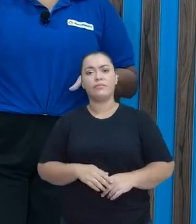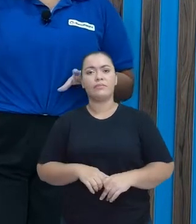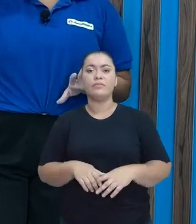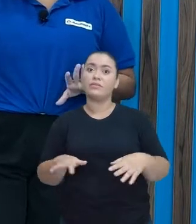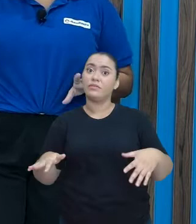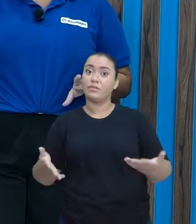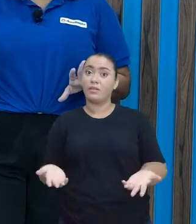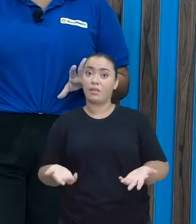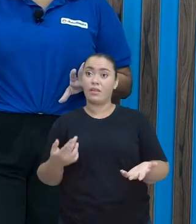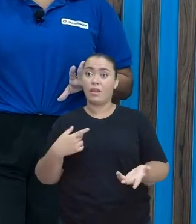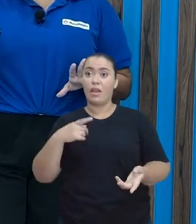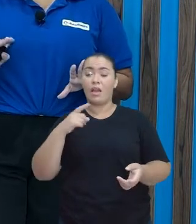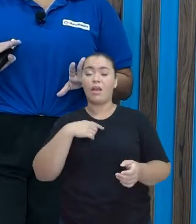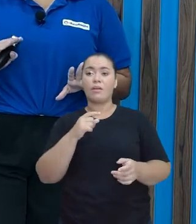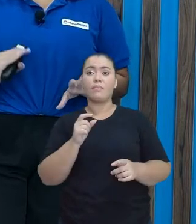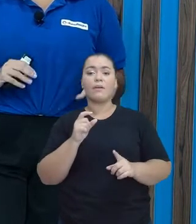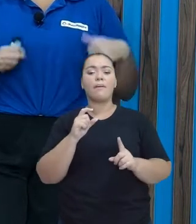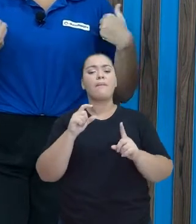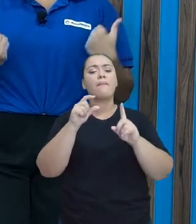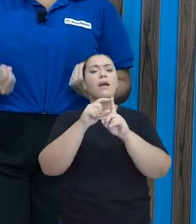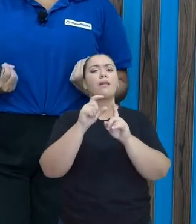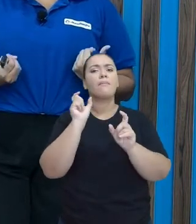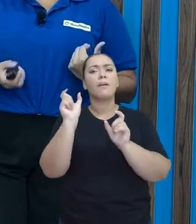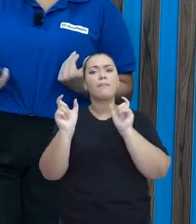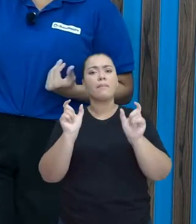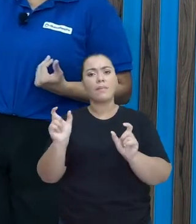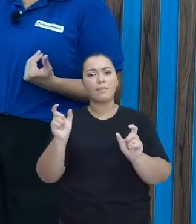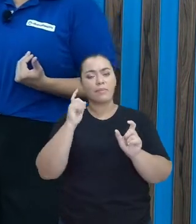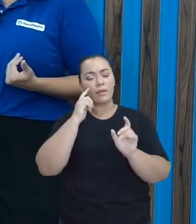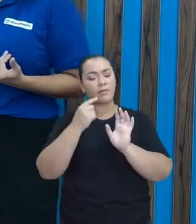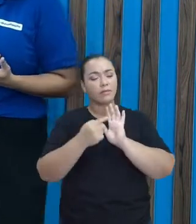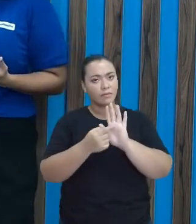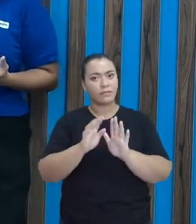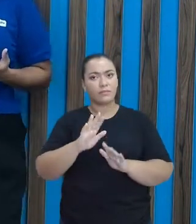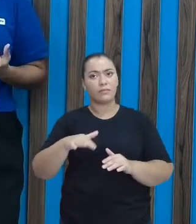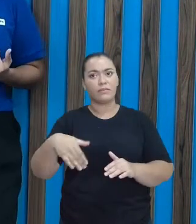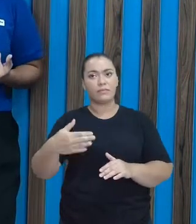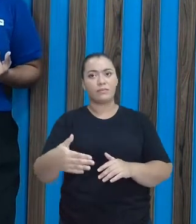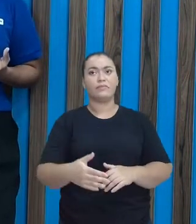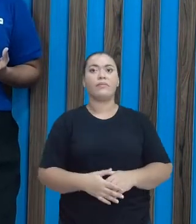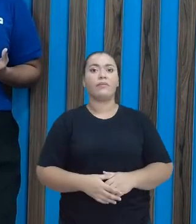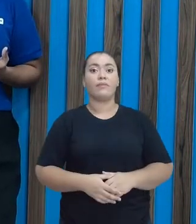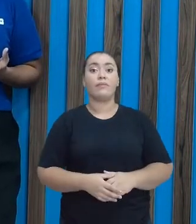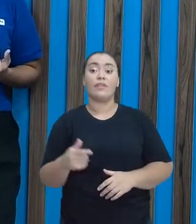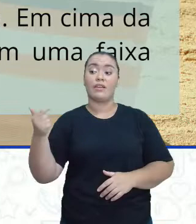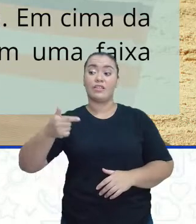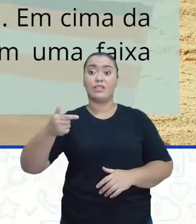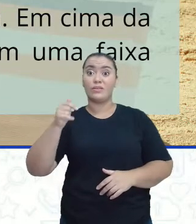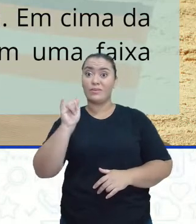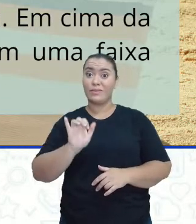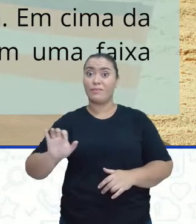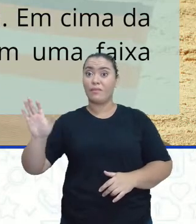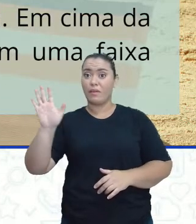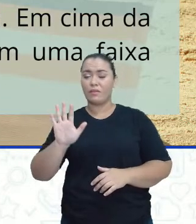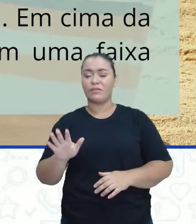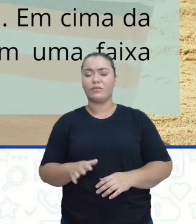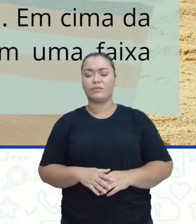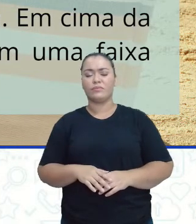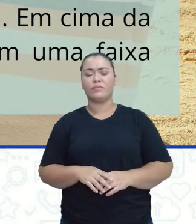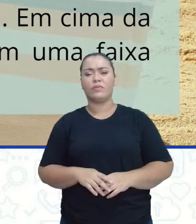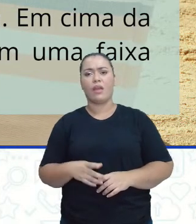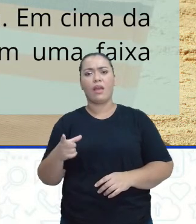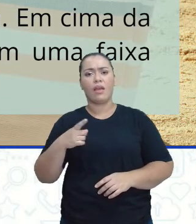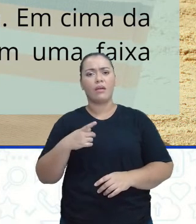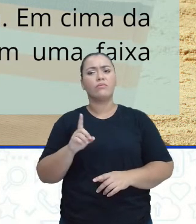eu destaquei algumas palavrinhas que a gente vai ver, tá? E a segunda descrição, ó. É um dia